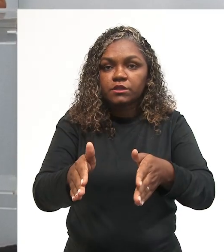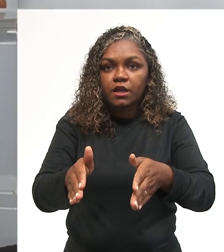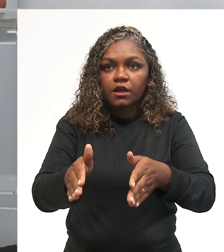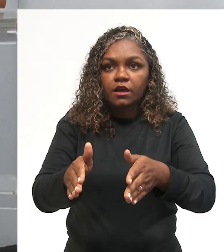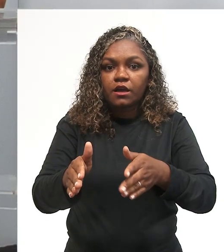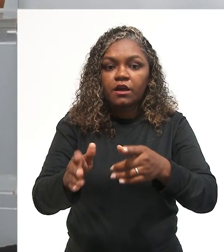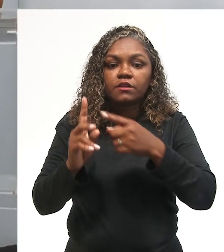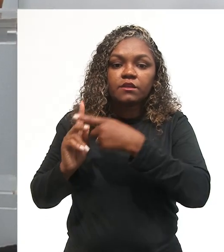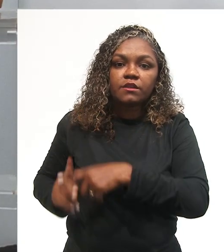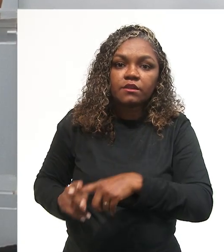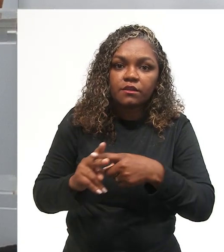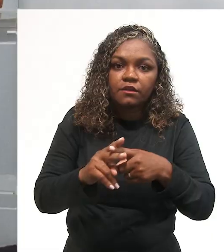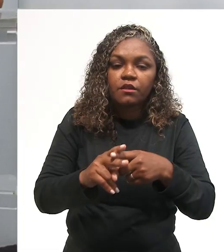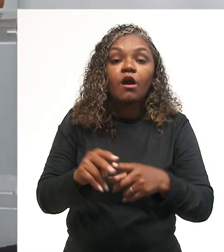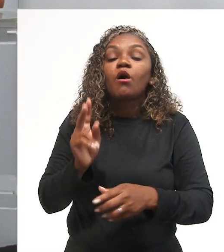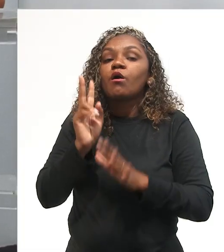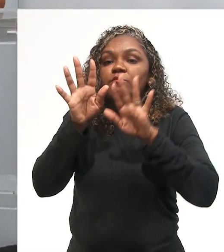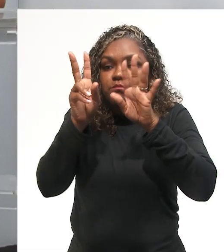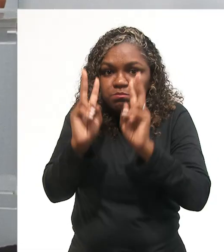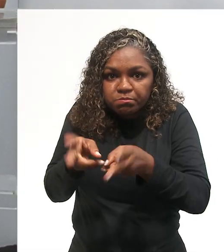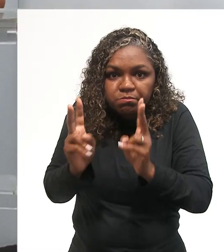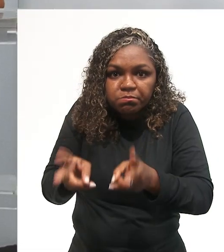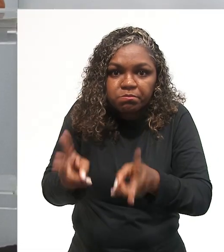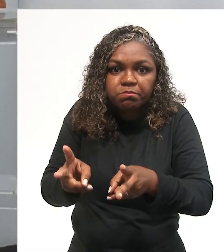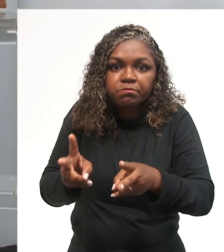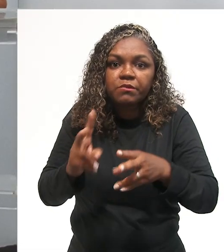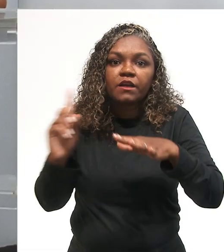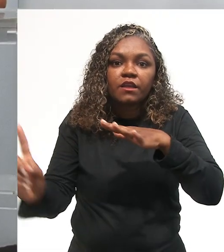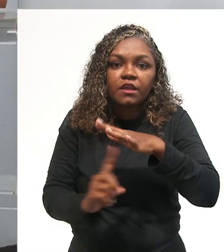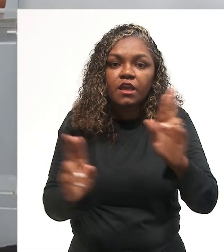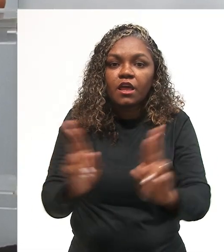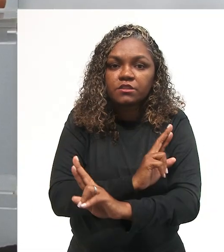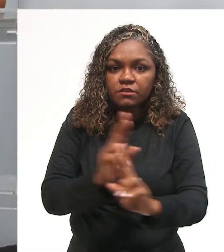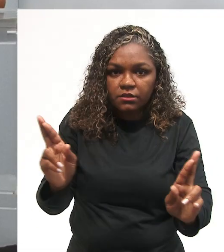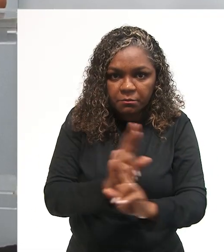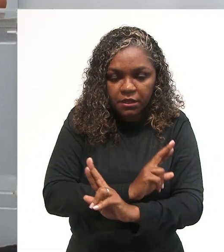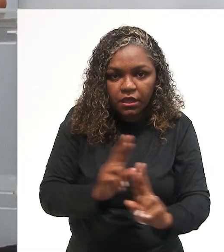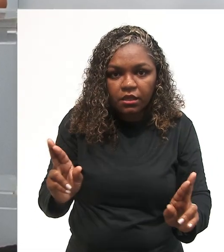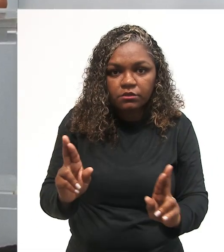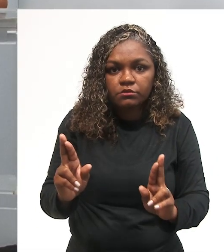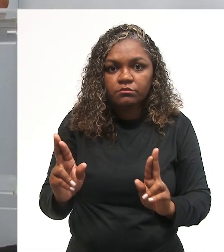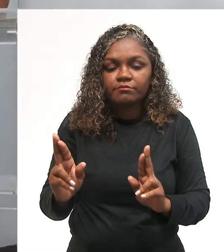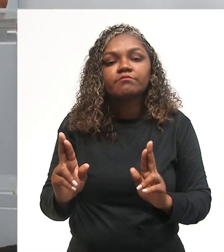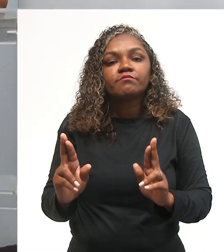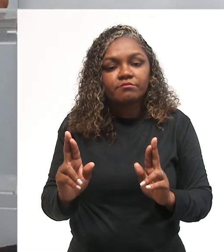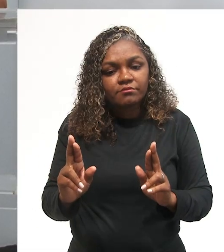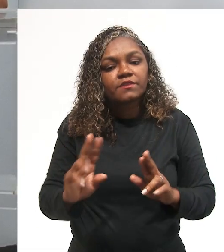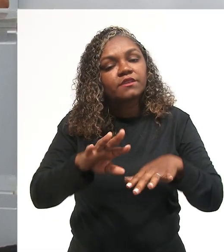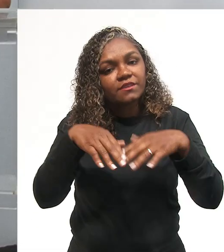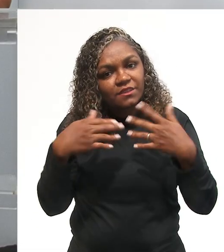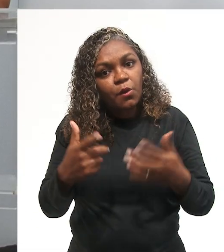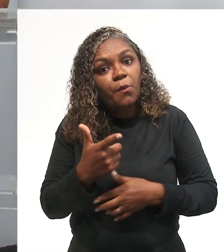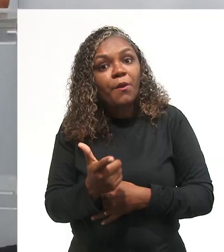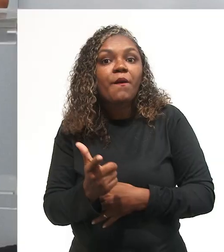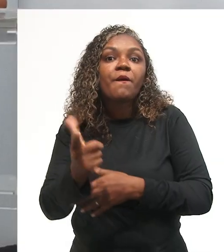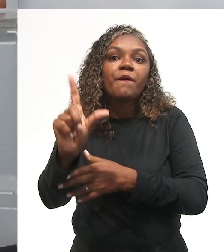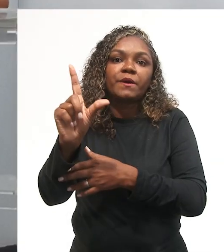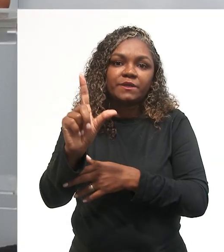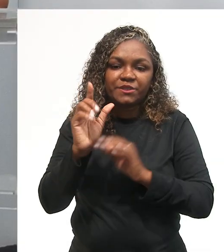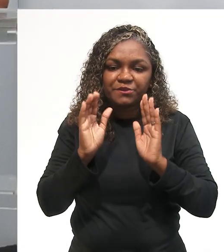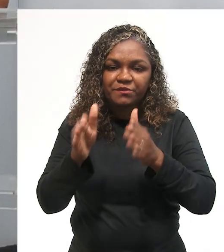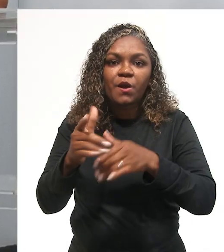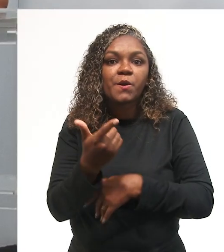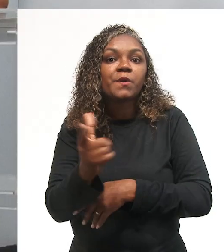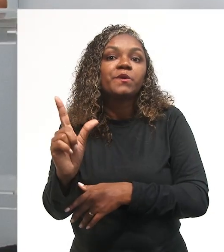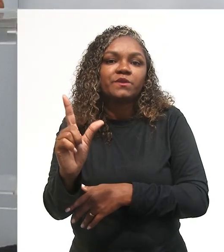para a manutenção dos clientes, né, para o relacionamento com o cliente, então você teria aí um outro enfoque, um